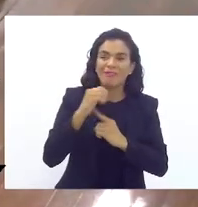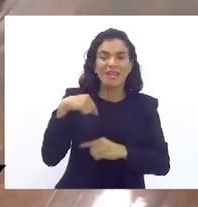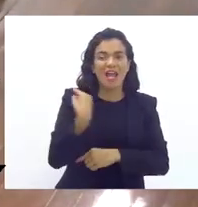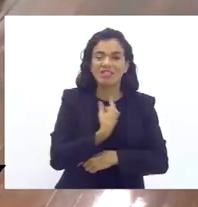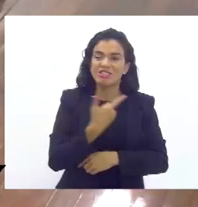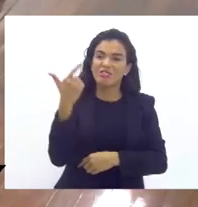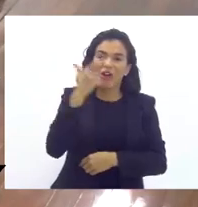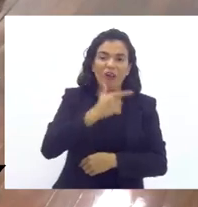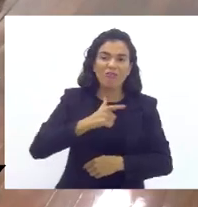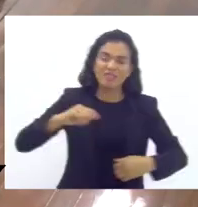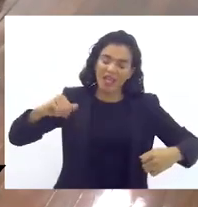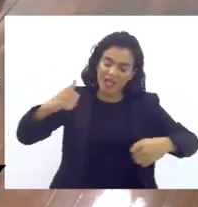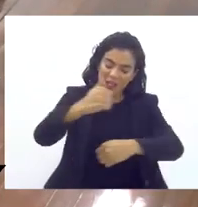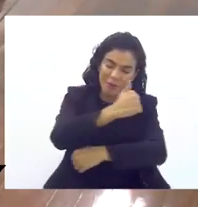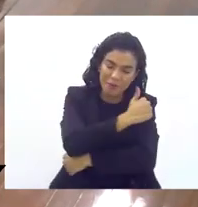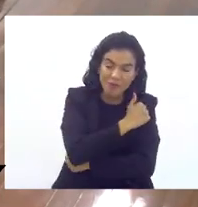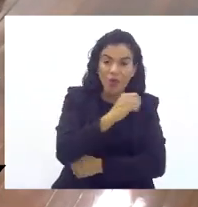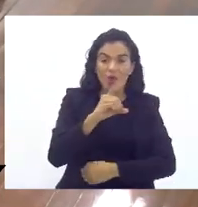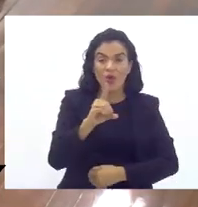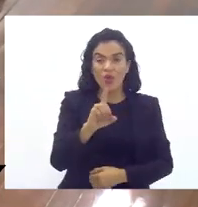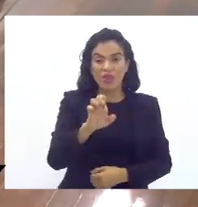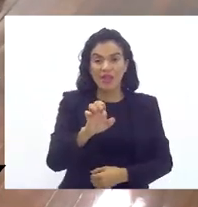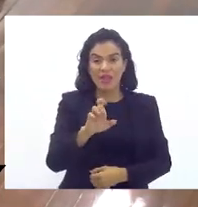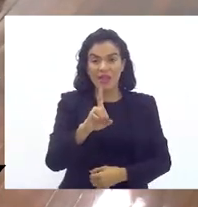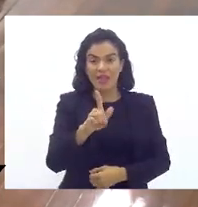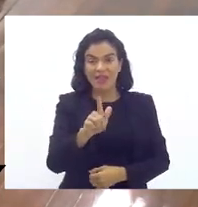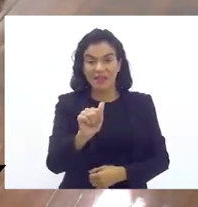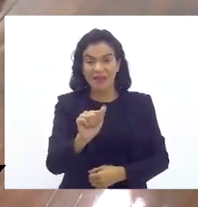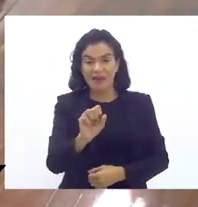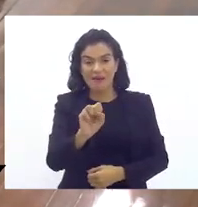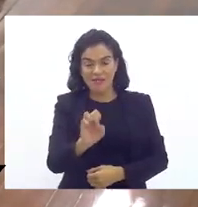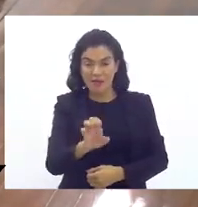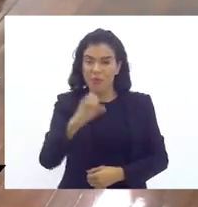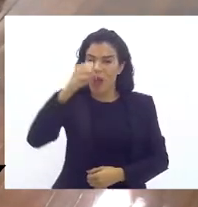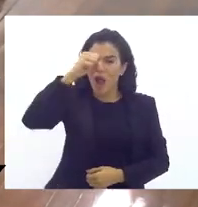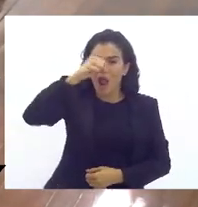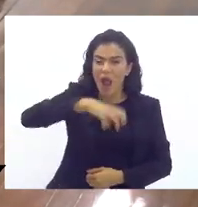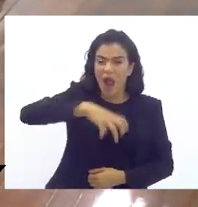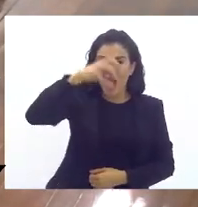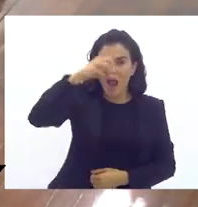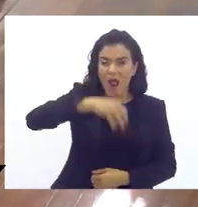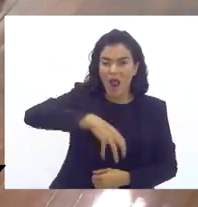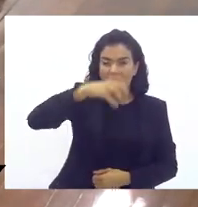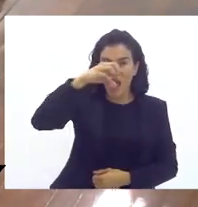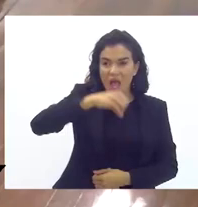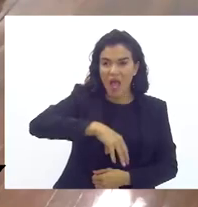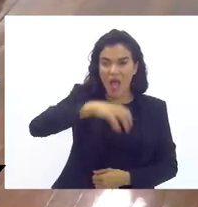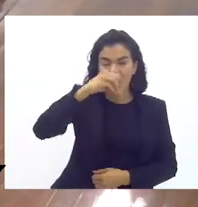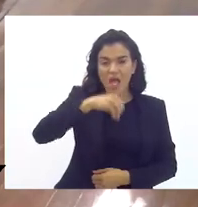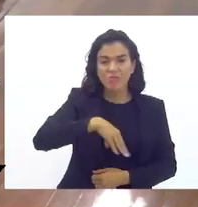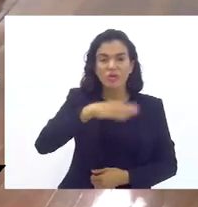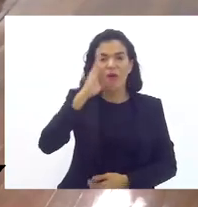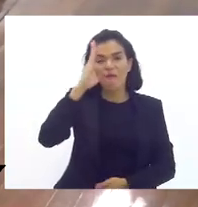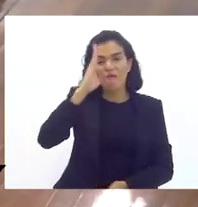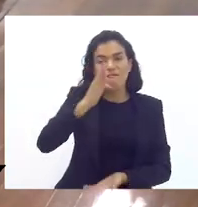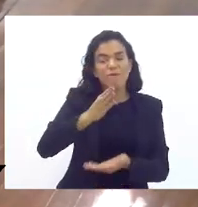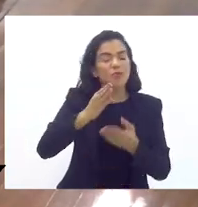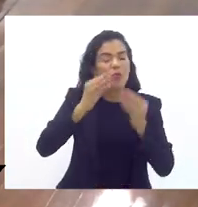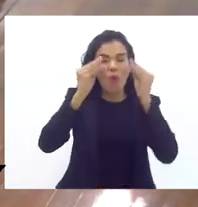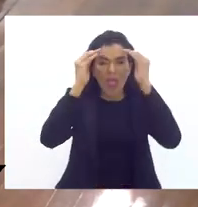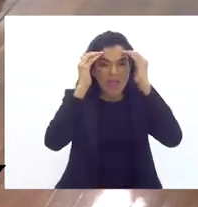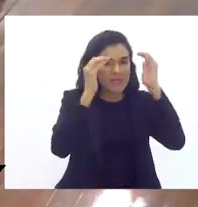alcançar o degase está sendo um absurdo diz termina da Nossa Juventude